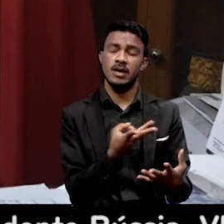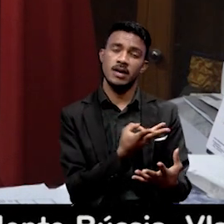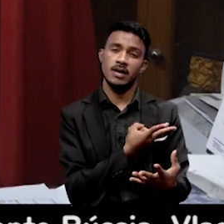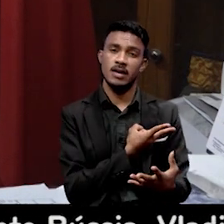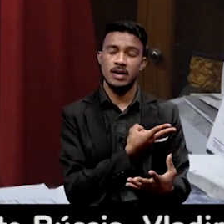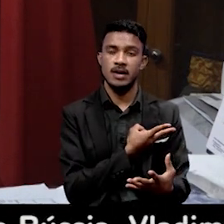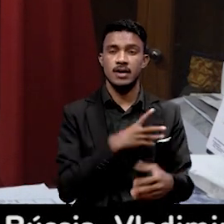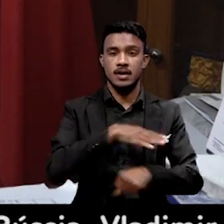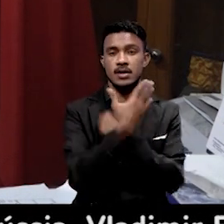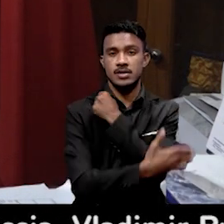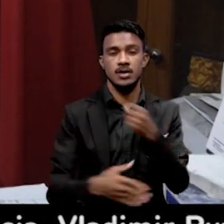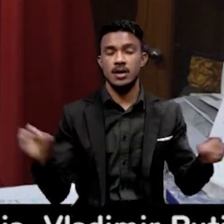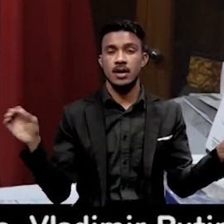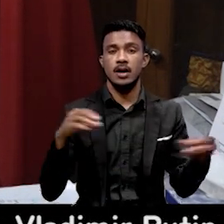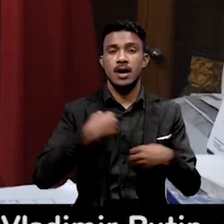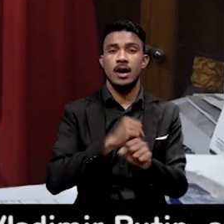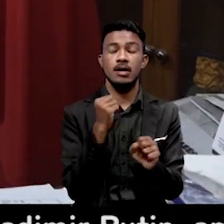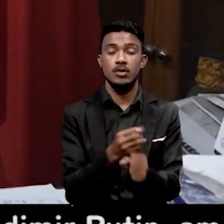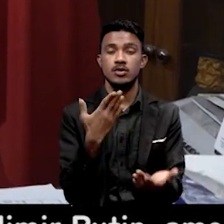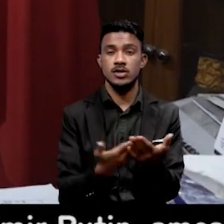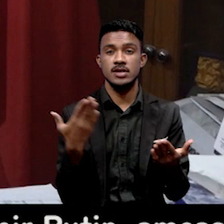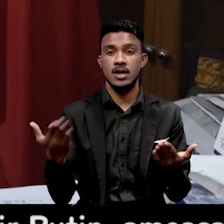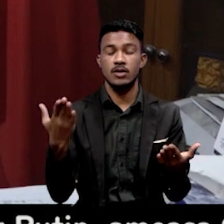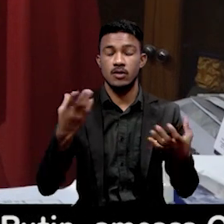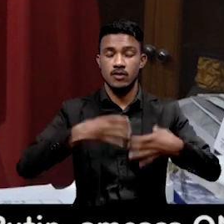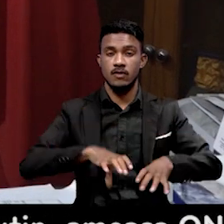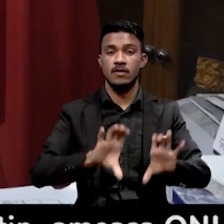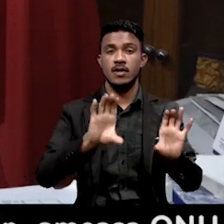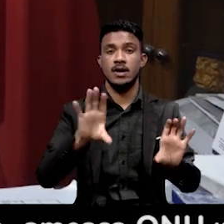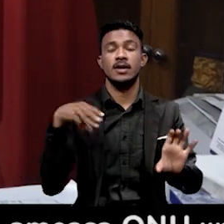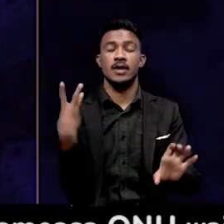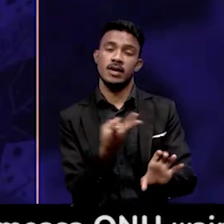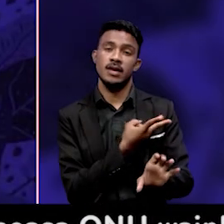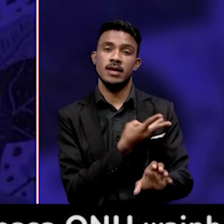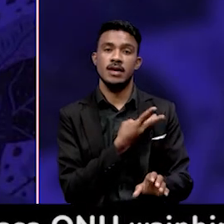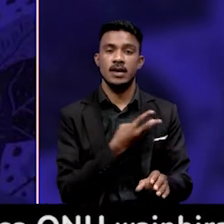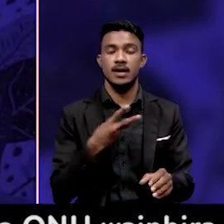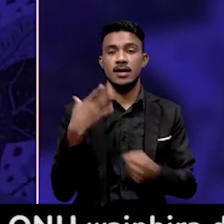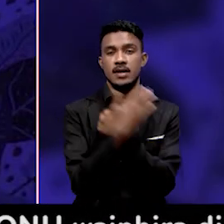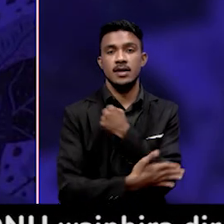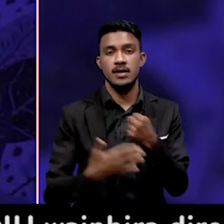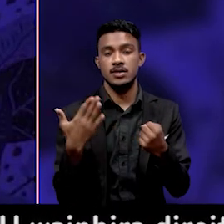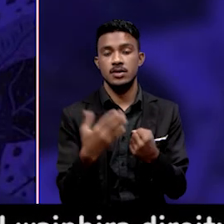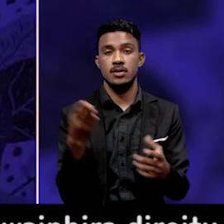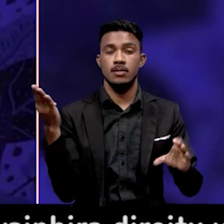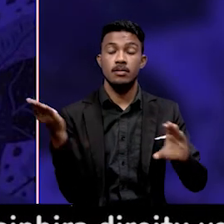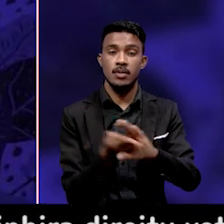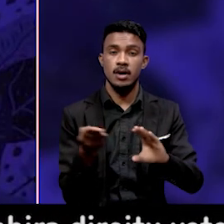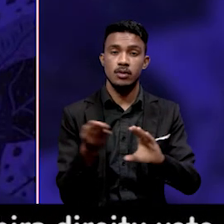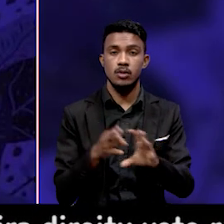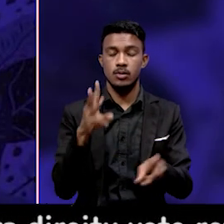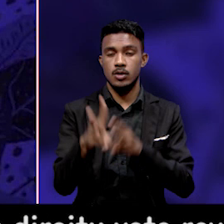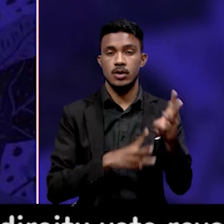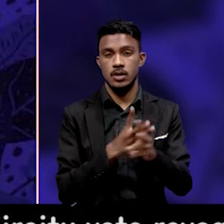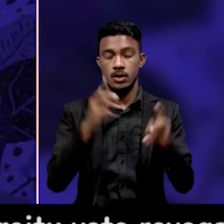fabrika ita la ia buat barak atau bele sport ita ne nasang rasi. Tui relatori Banco Mundial Timor Leste